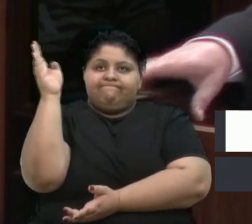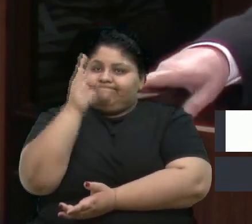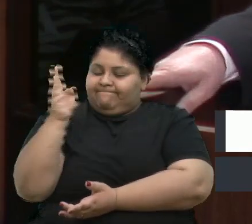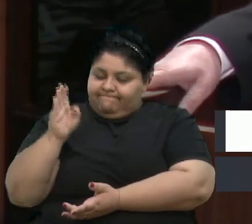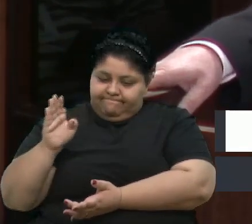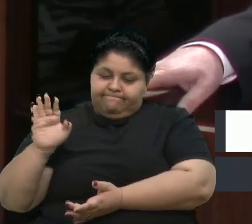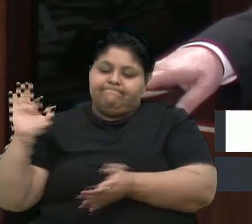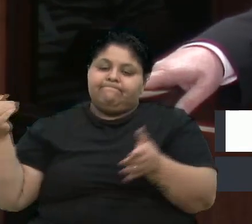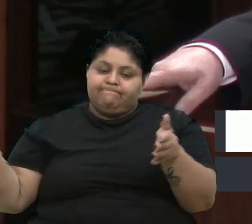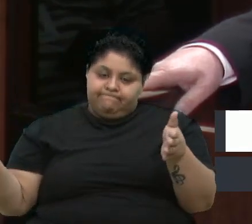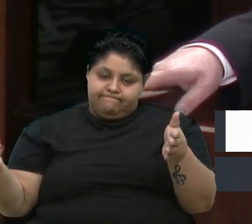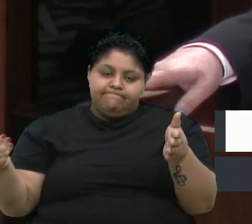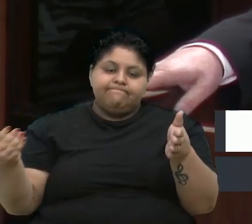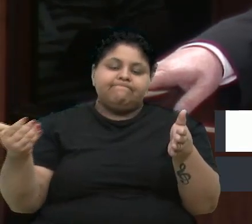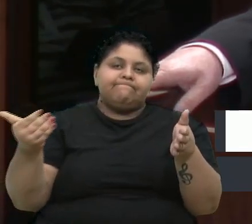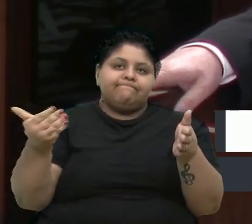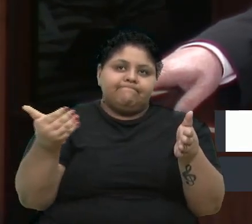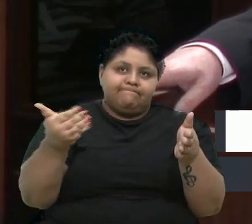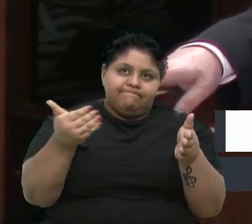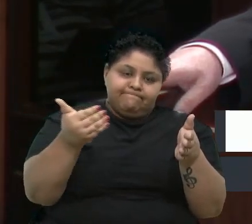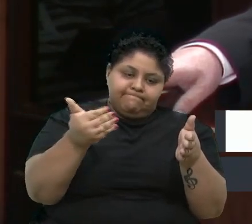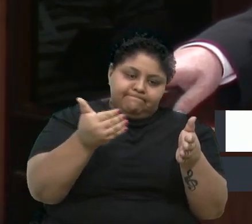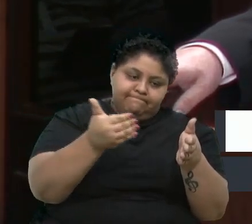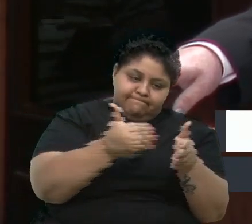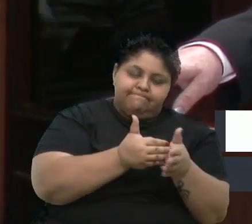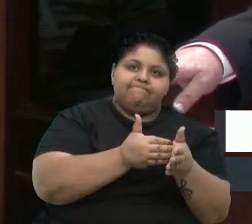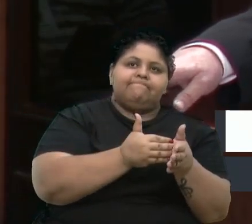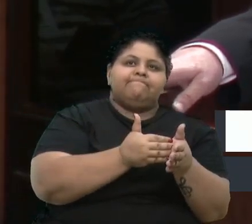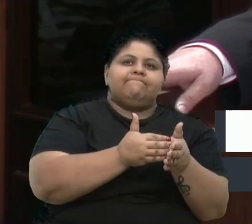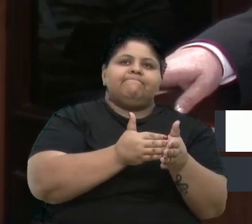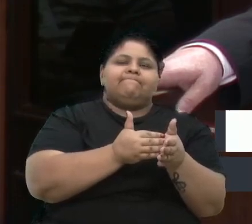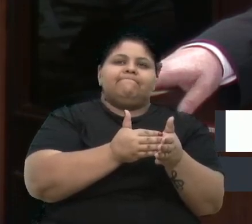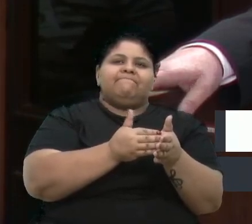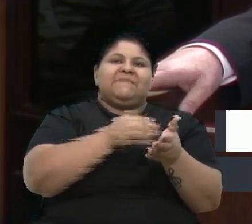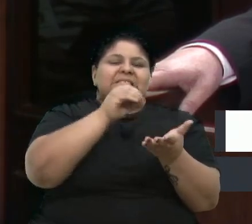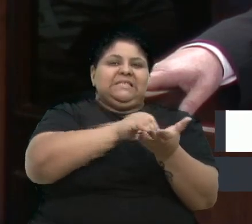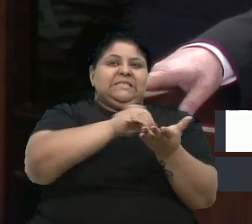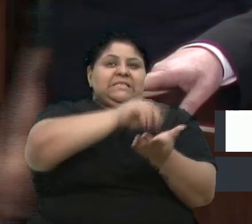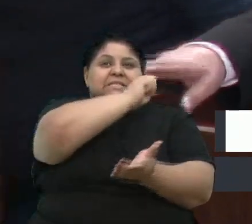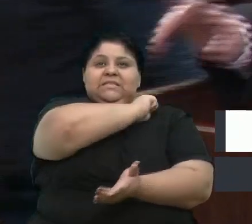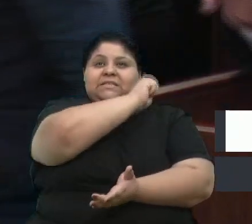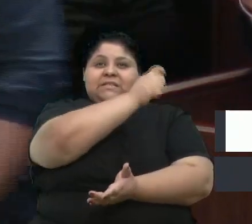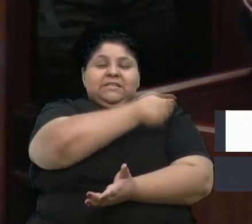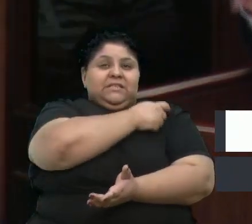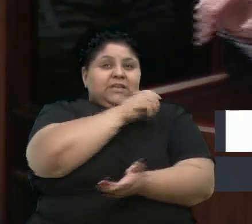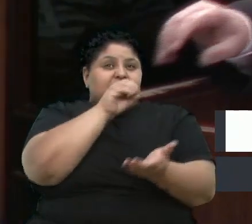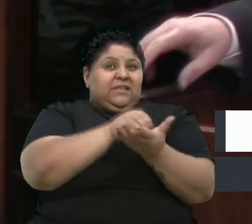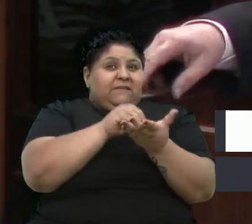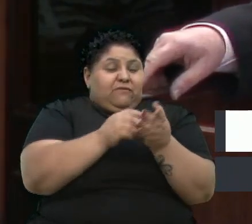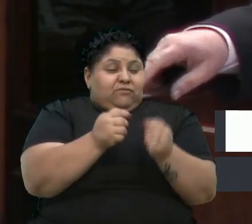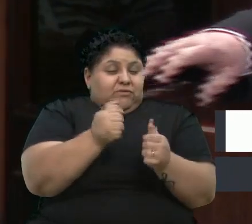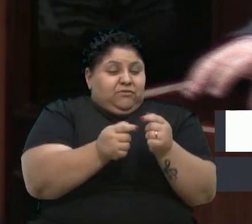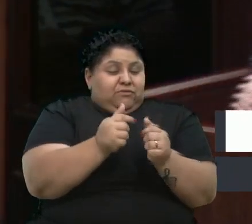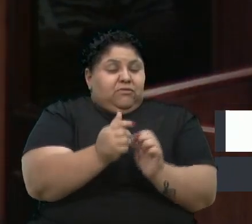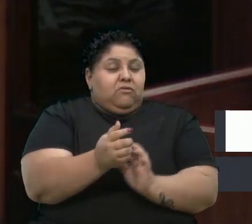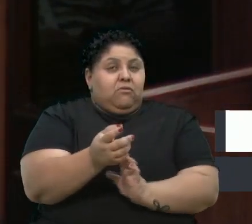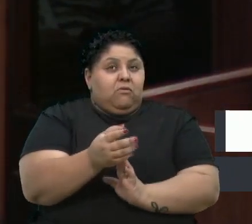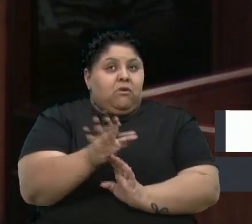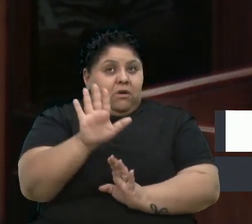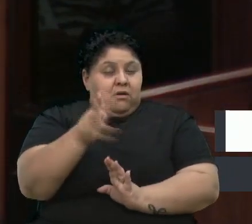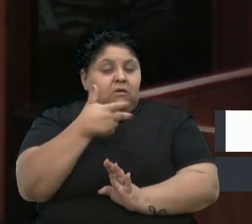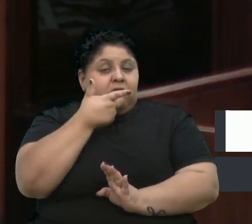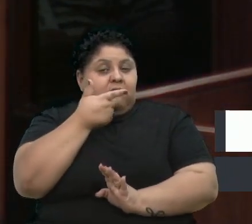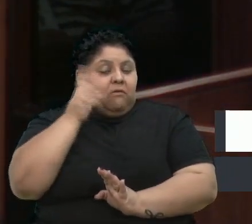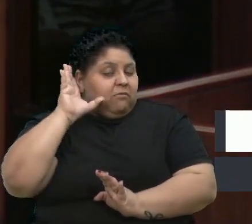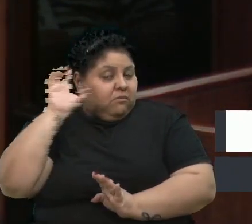caminhando, vereador Schalco, por um processo de déficit fiscal sem controle. Vejam o que eu vou lhes falar.